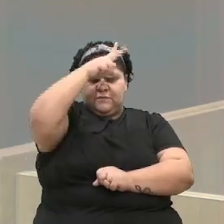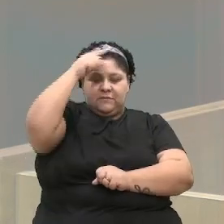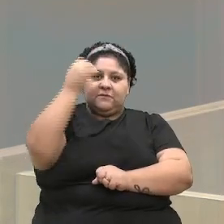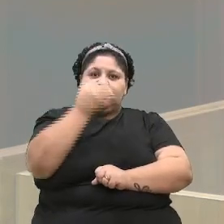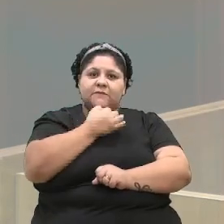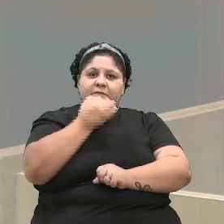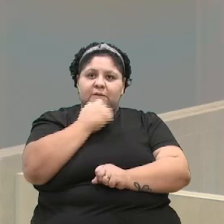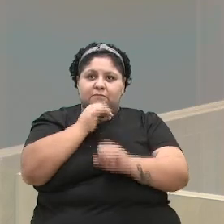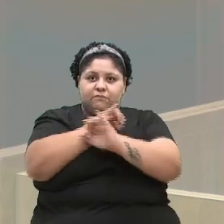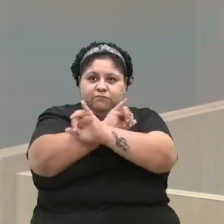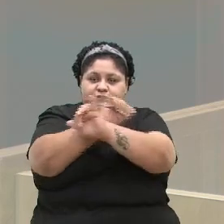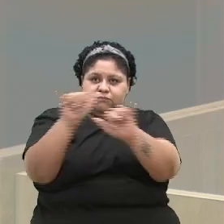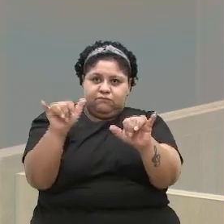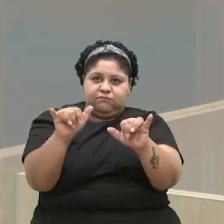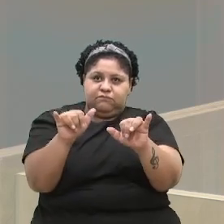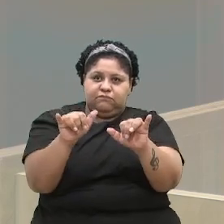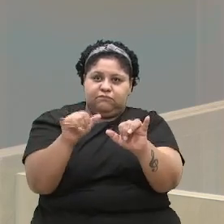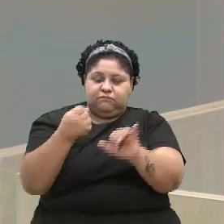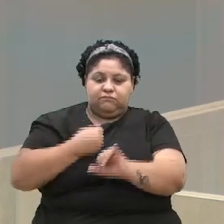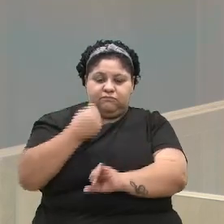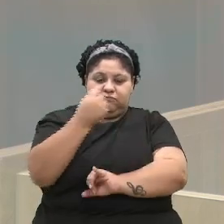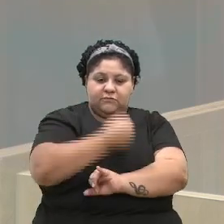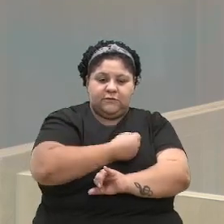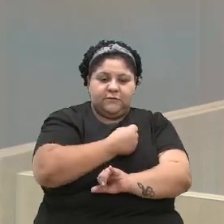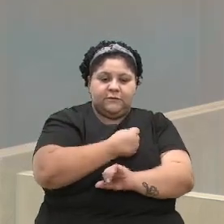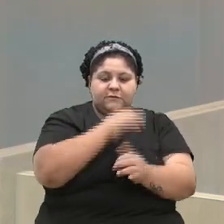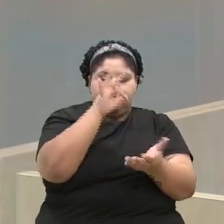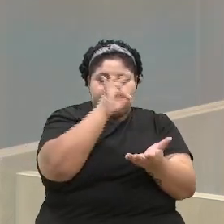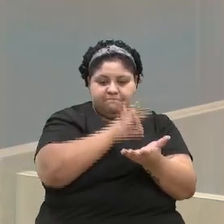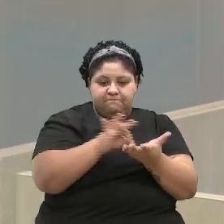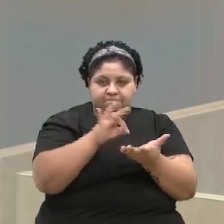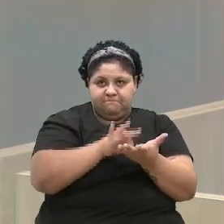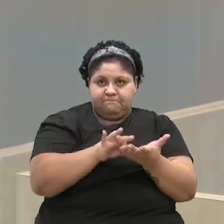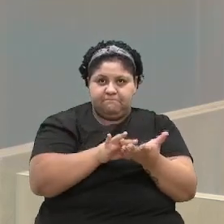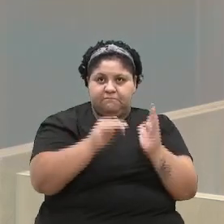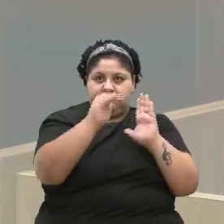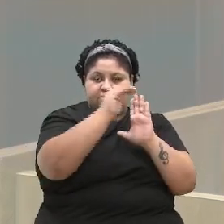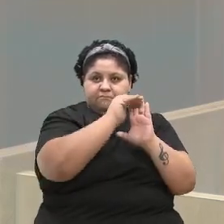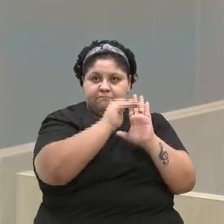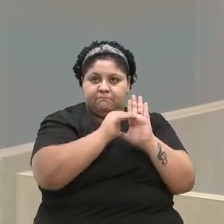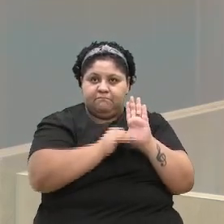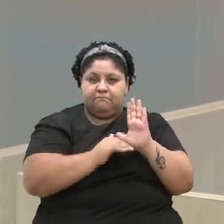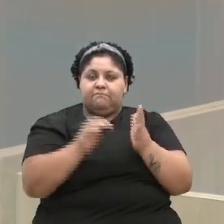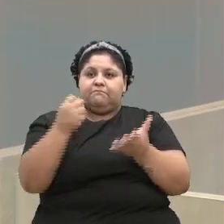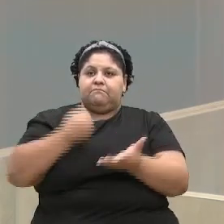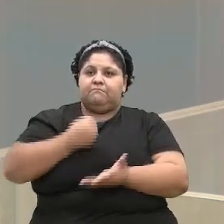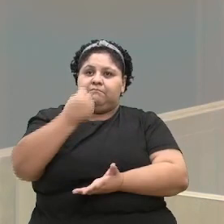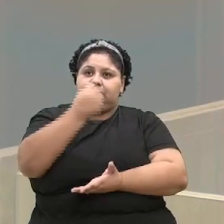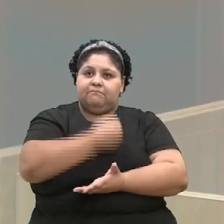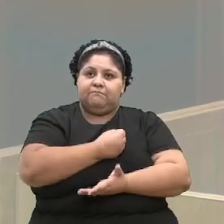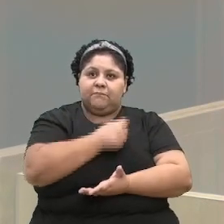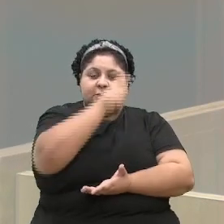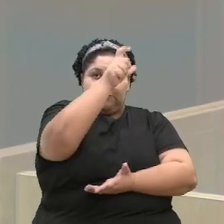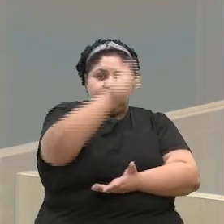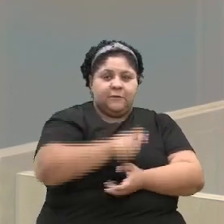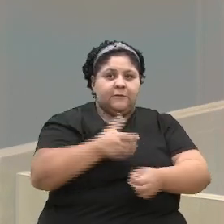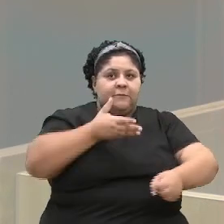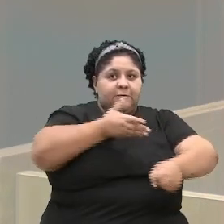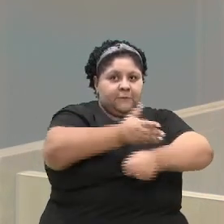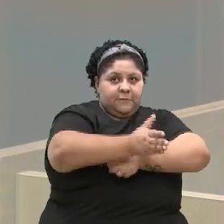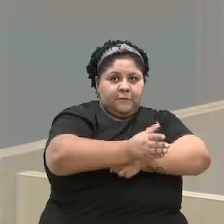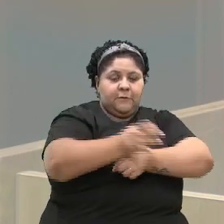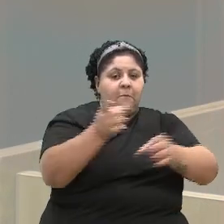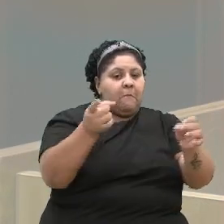seguintes informações: o número de inscritos no programa das milhas solidárias, o número de atletas amadores e estudantes aptos